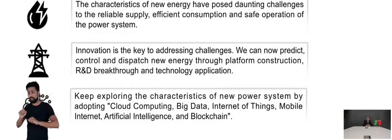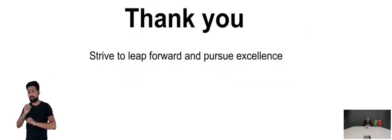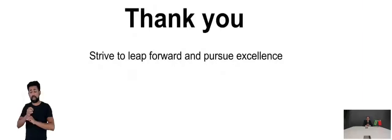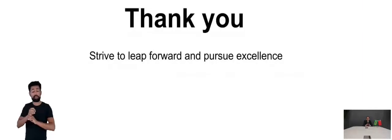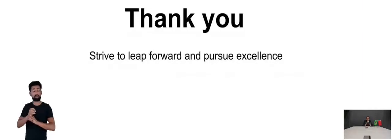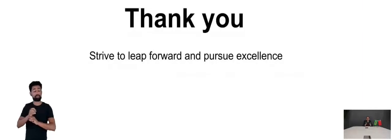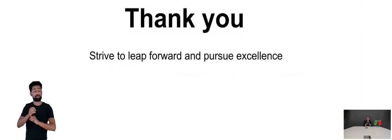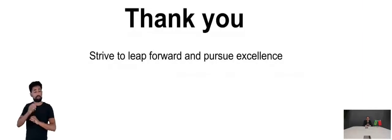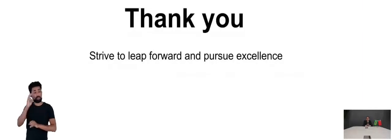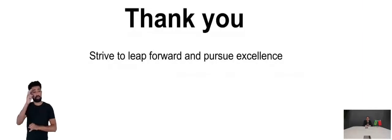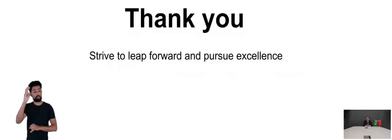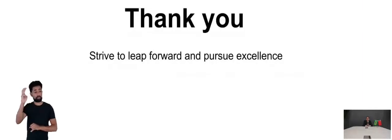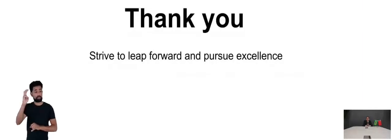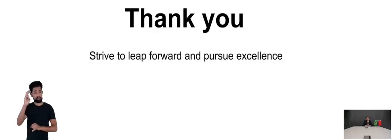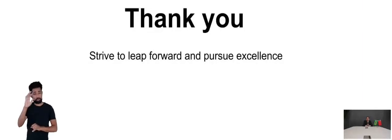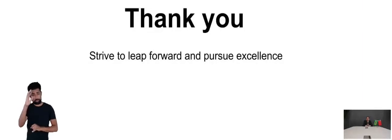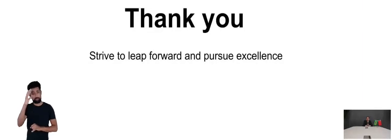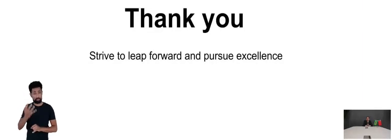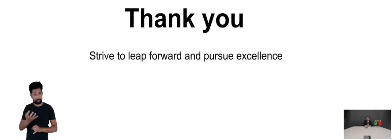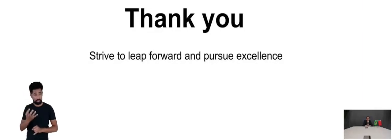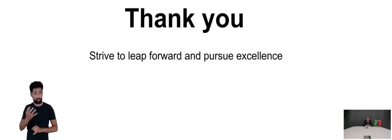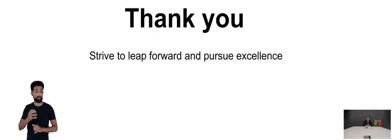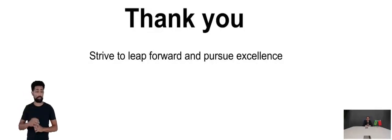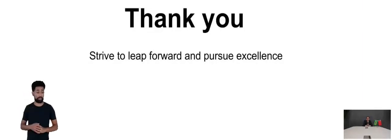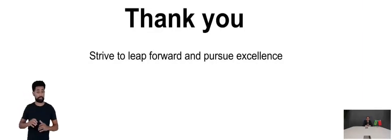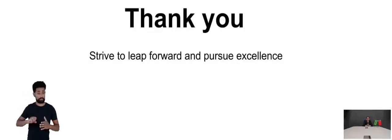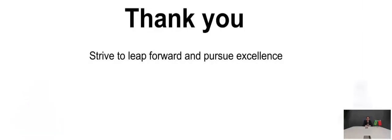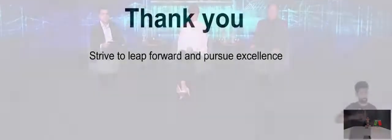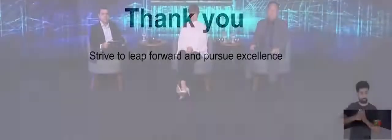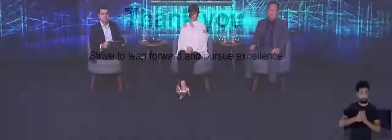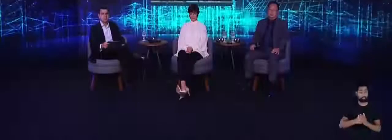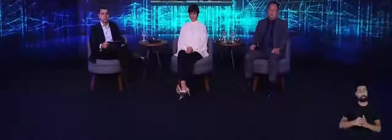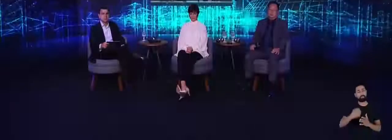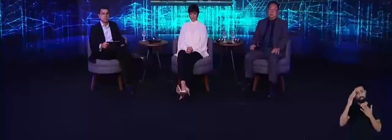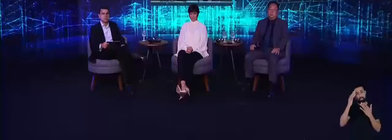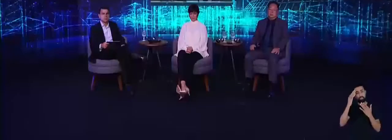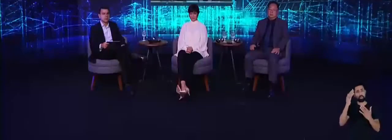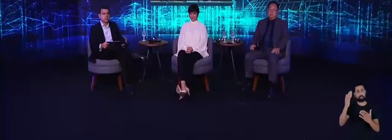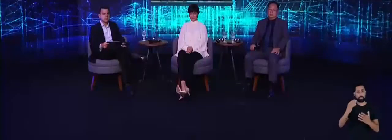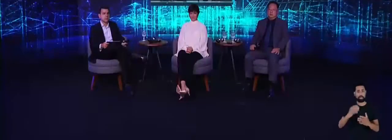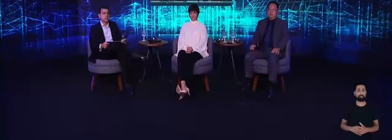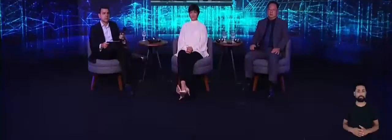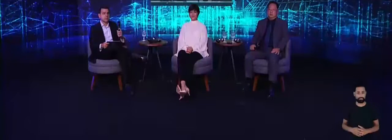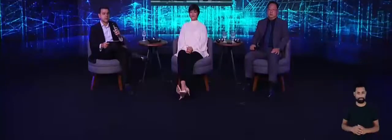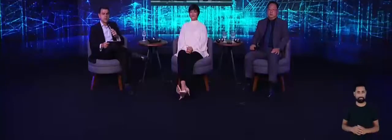e blockchain. Então, muito obrigado.